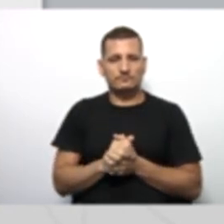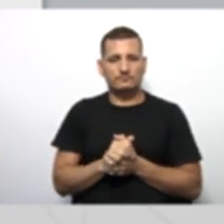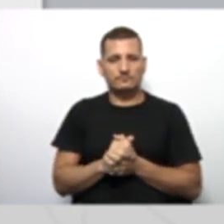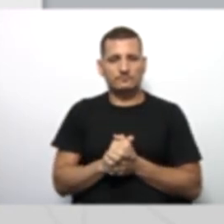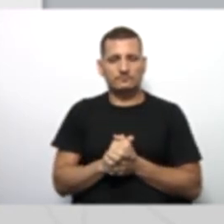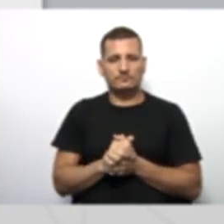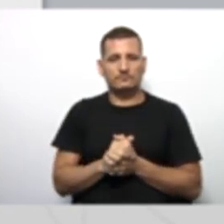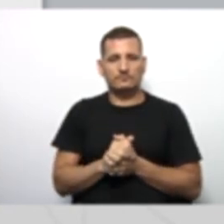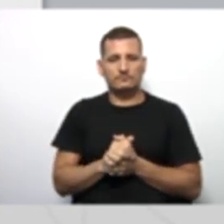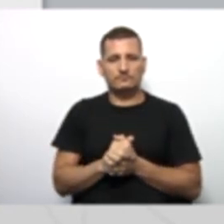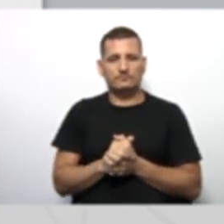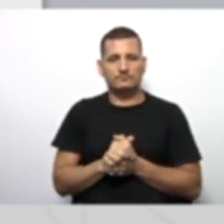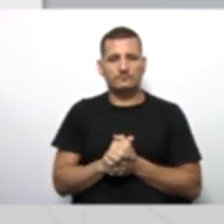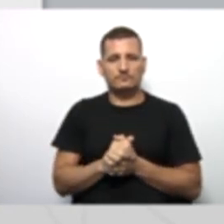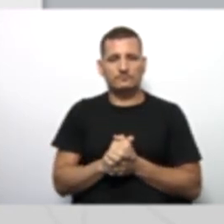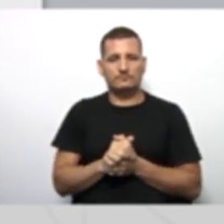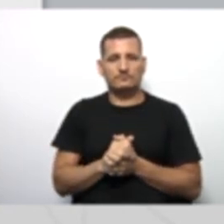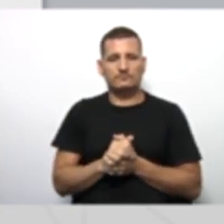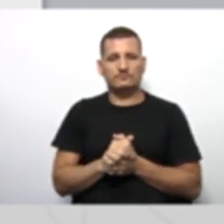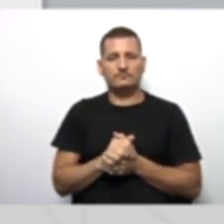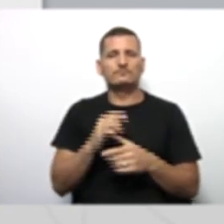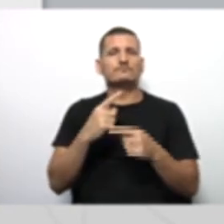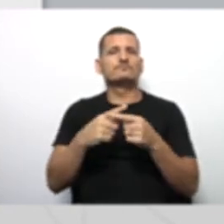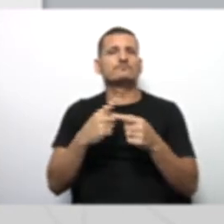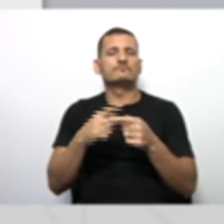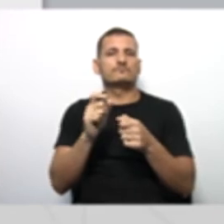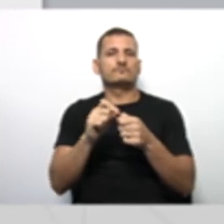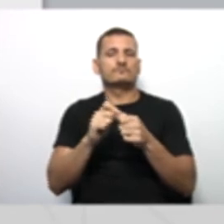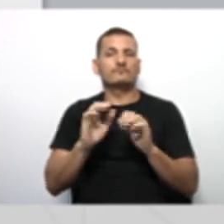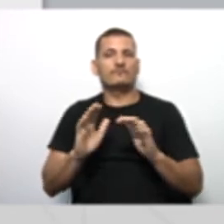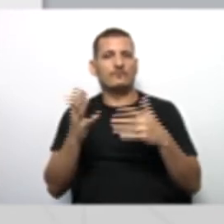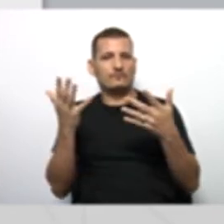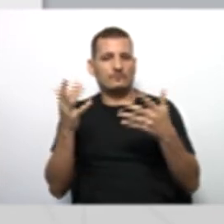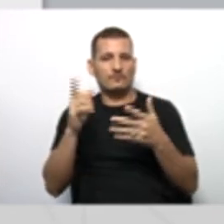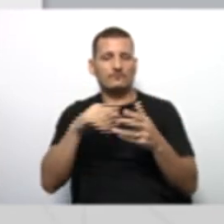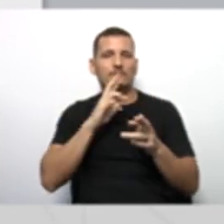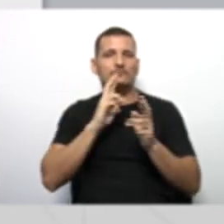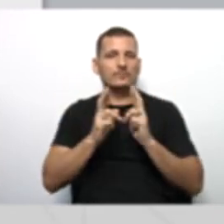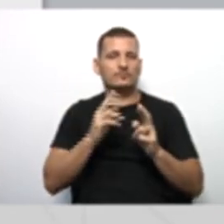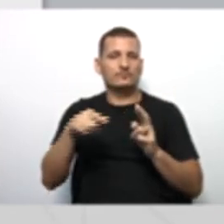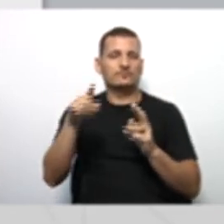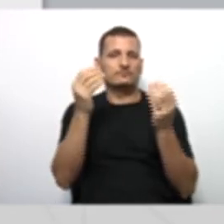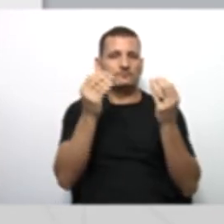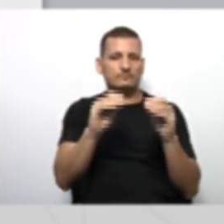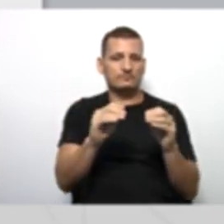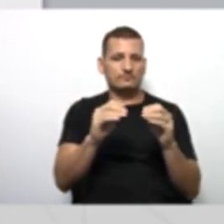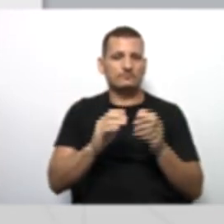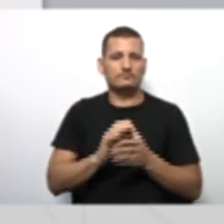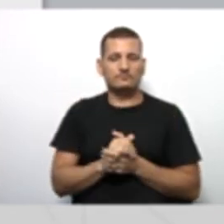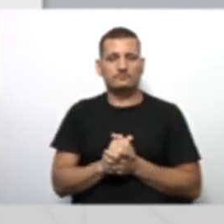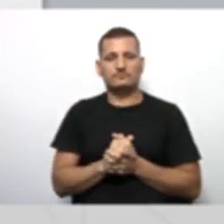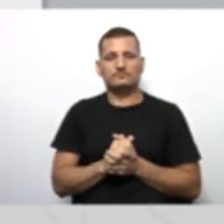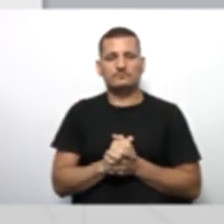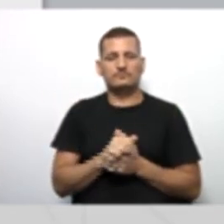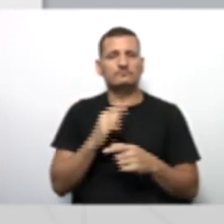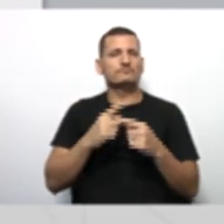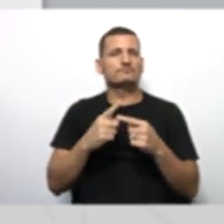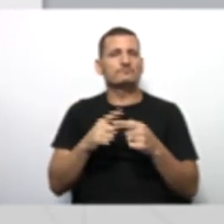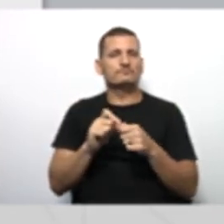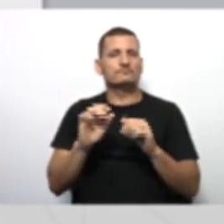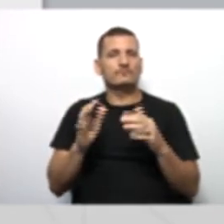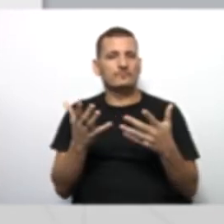cortar pedaços de papel A4, pedaços pequenos, blocos pequenos, para que vocês possam escrever ali as ações,